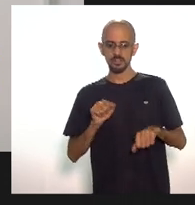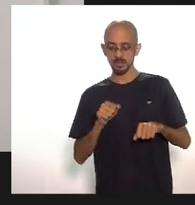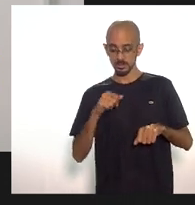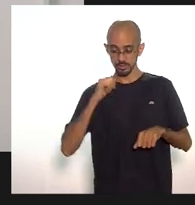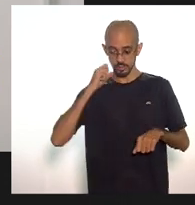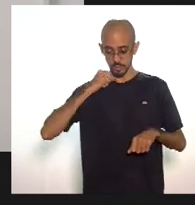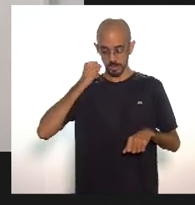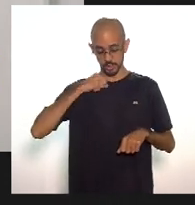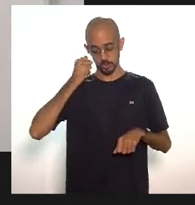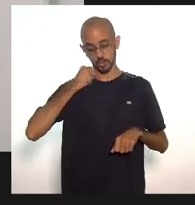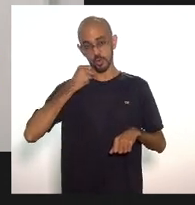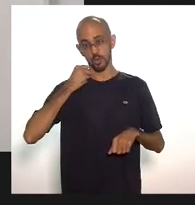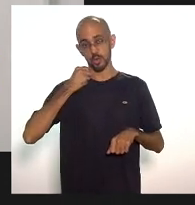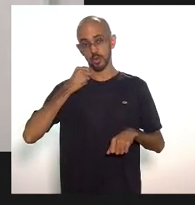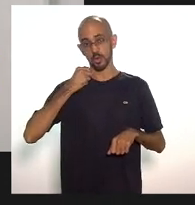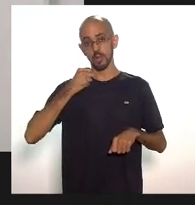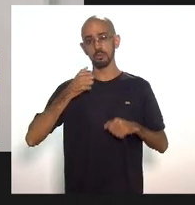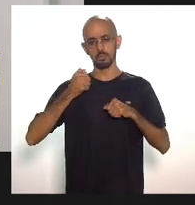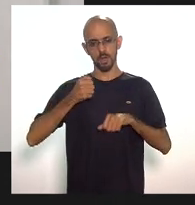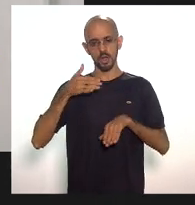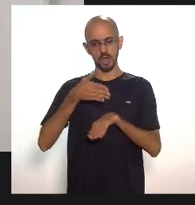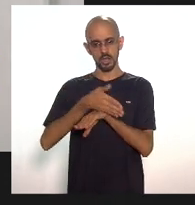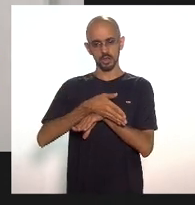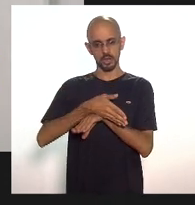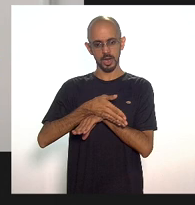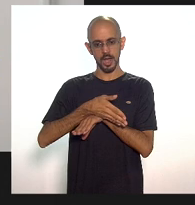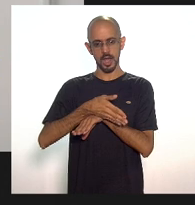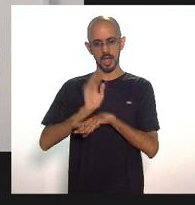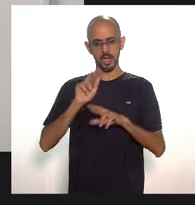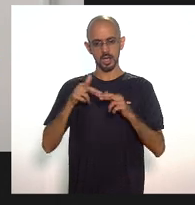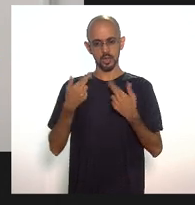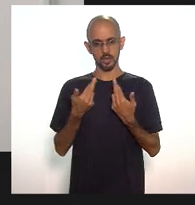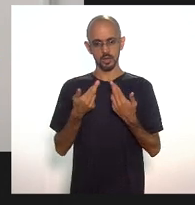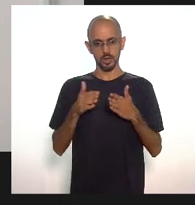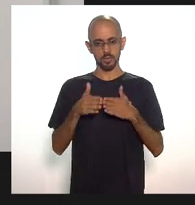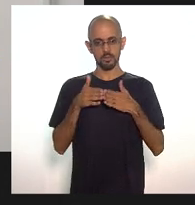vão participar poderiam ingressar na reunião?